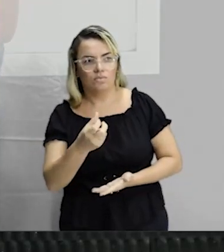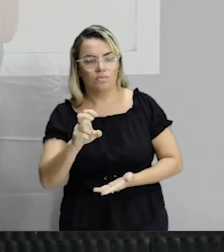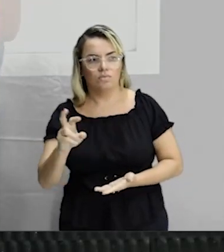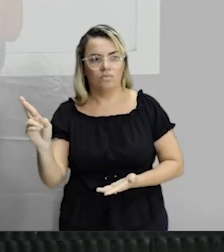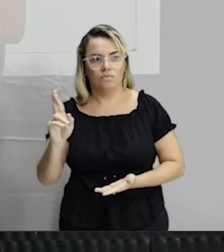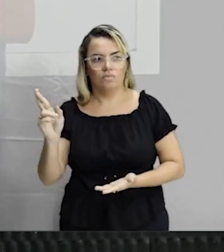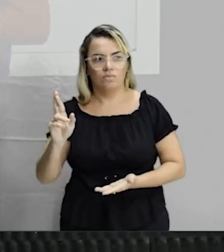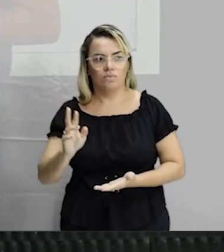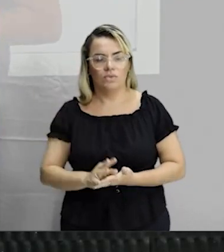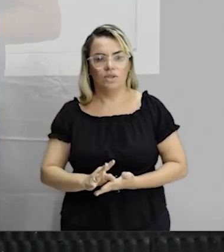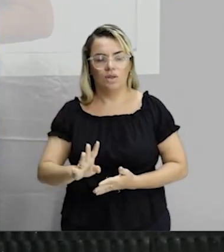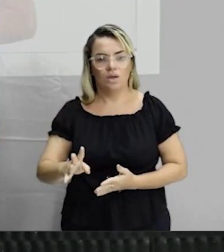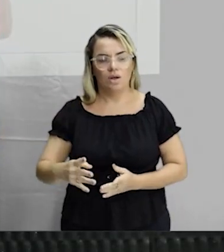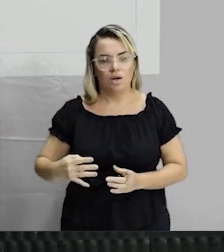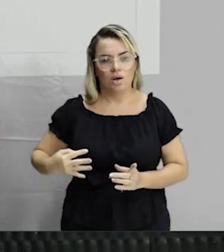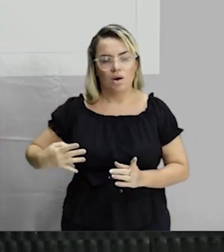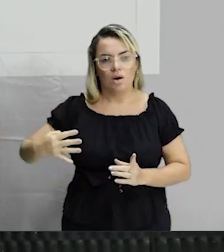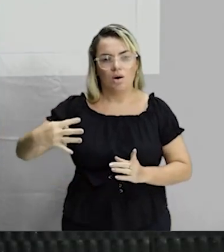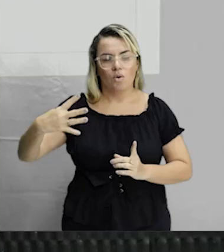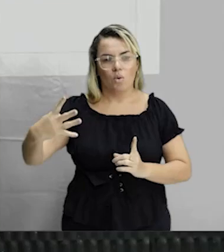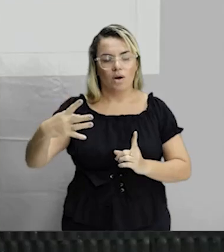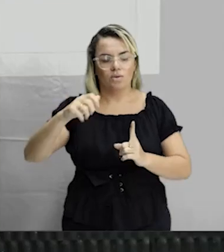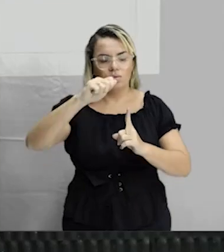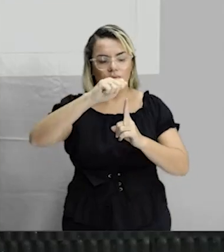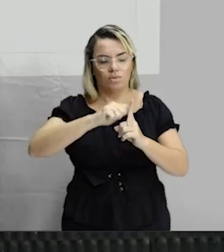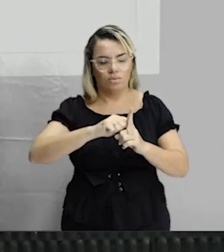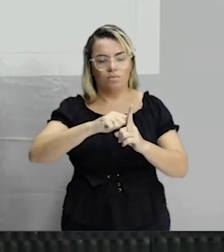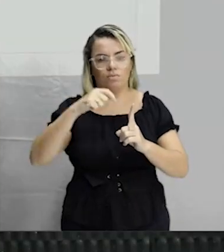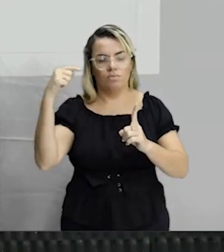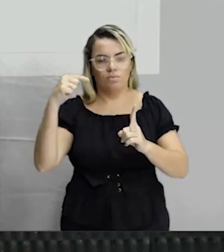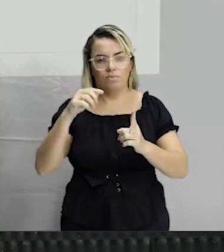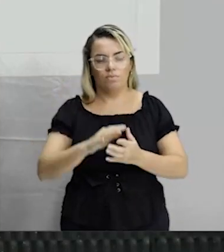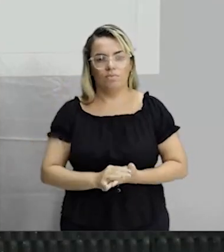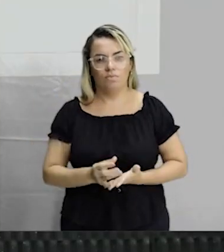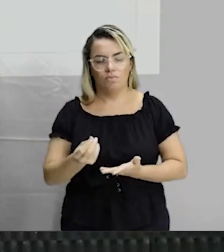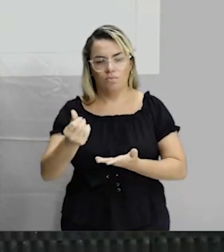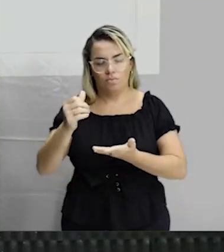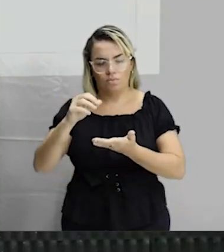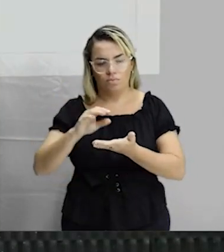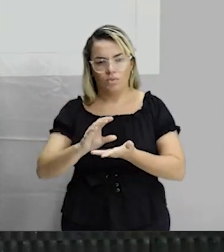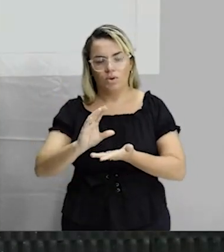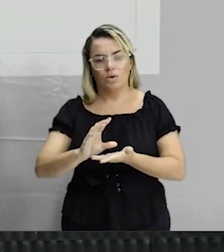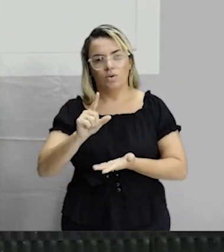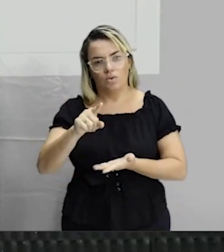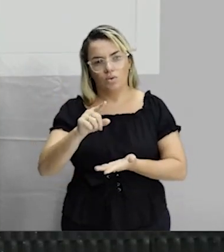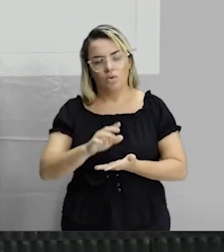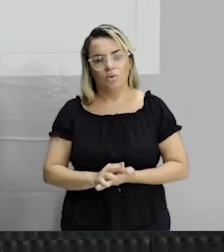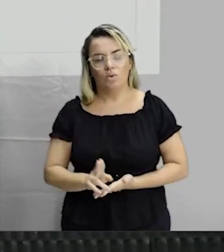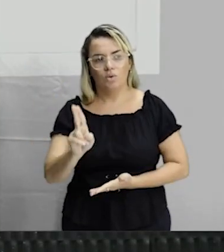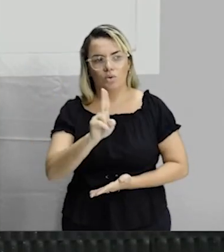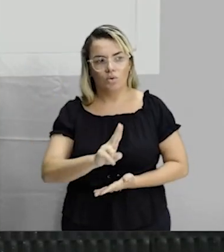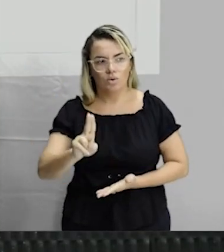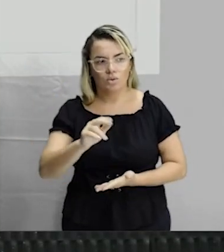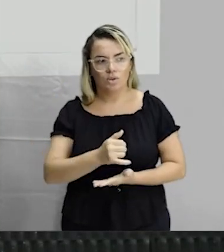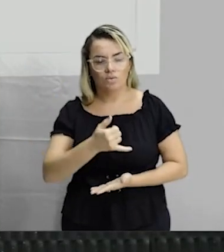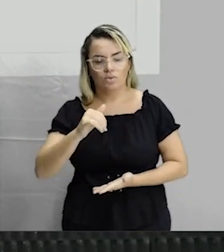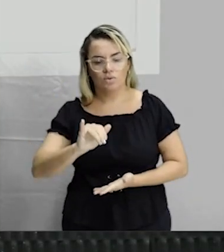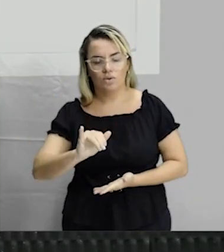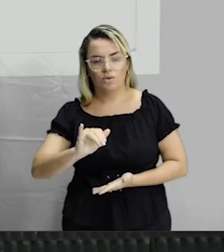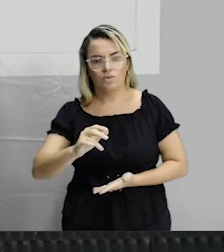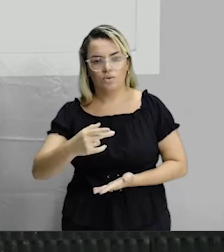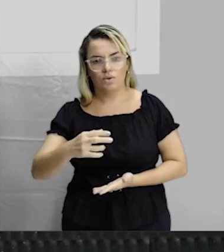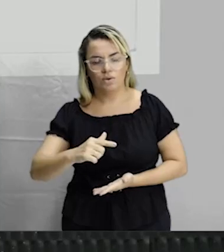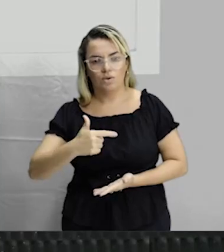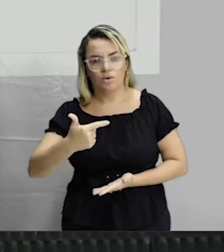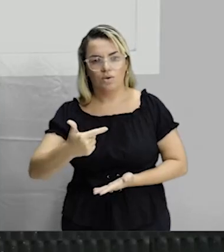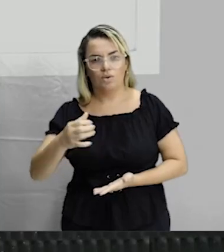R$ 165 em 4 meses. Tá? A taxa que foi aplicada foi uma taxa de 2%. Certinho, turminha? Beleza.